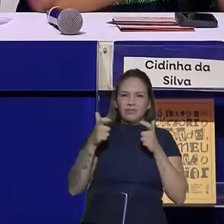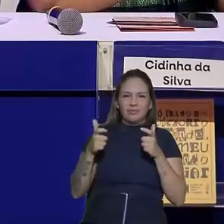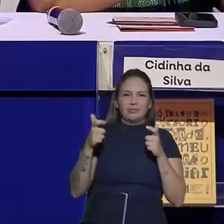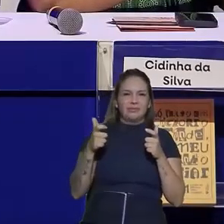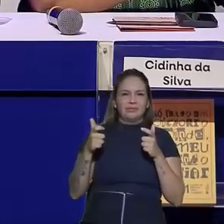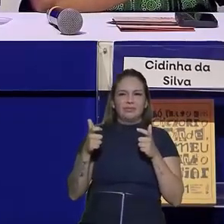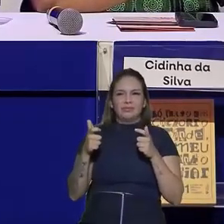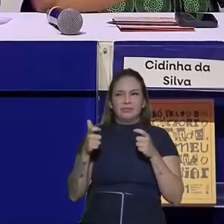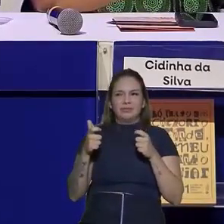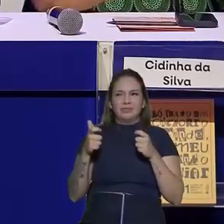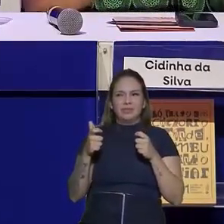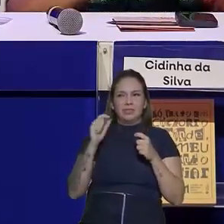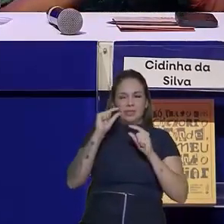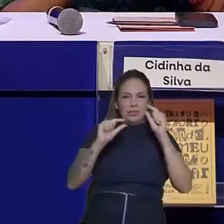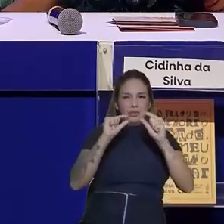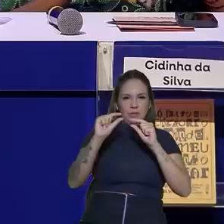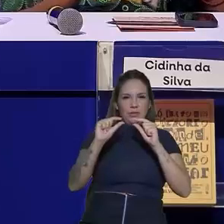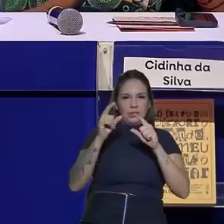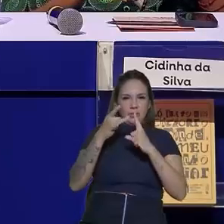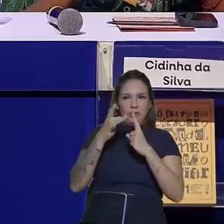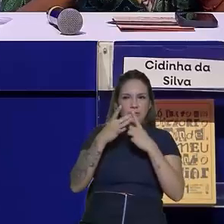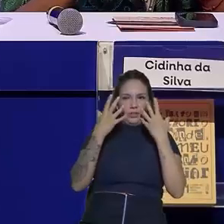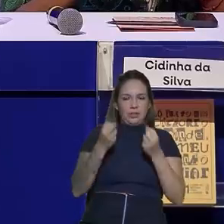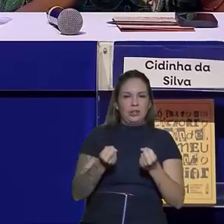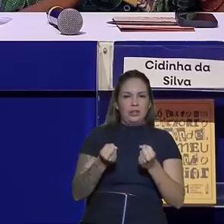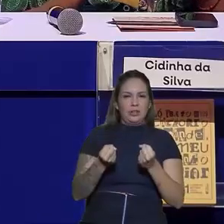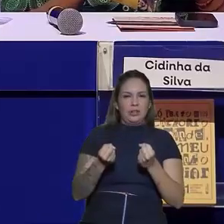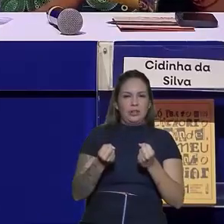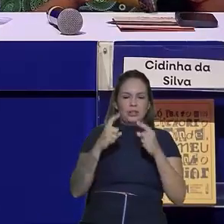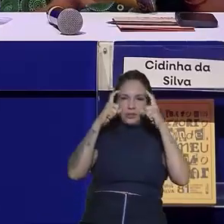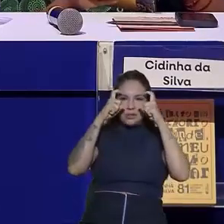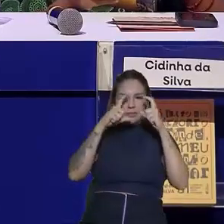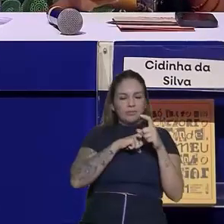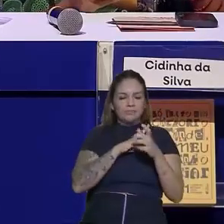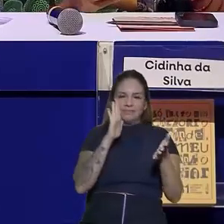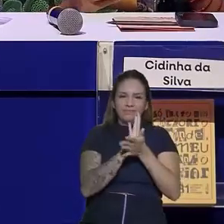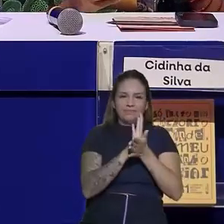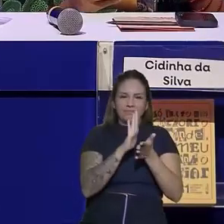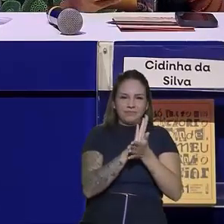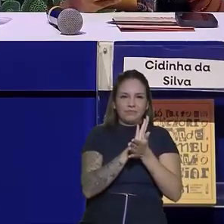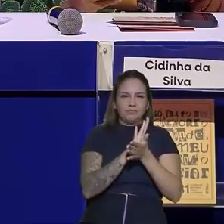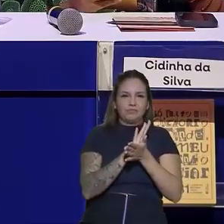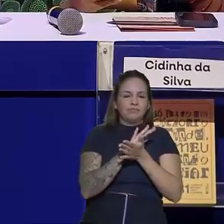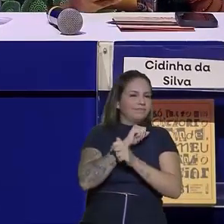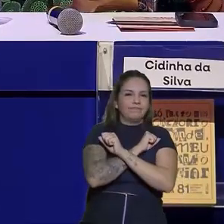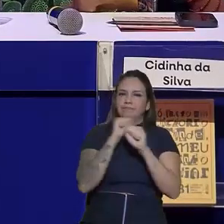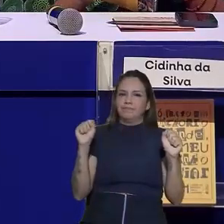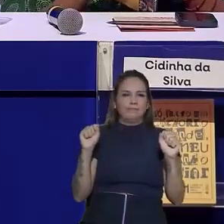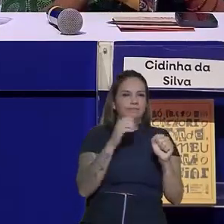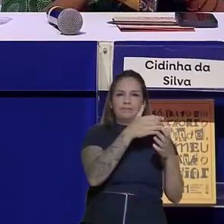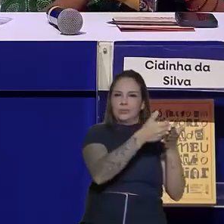fragmentos estourados, com pedaços grudados no vidro seco. Algumas fotos estavam tão grudadas que seria